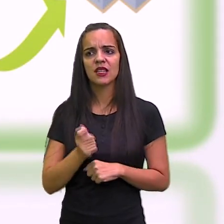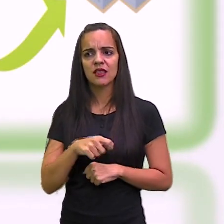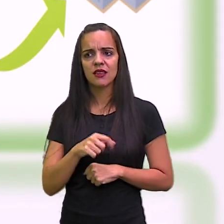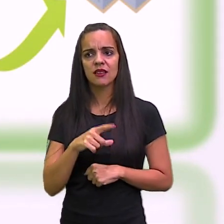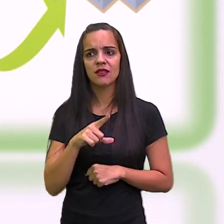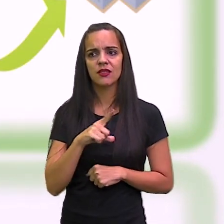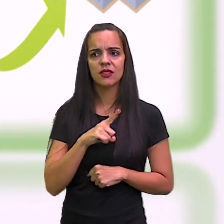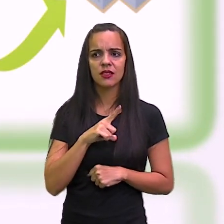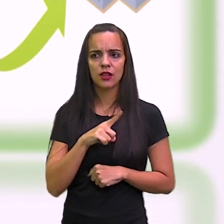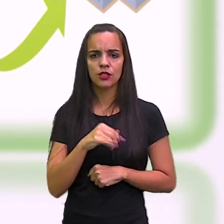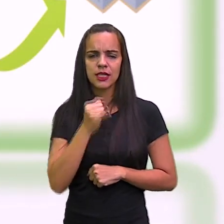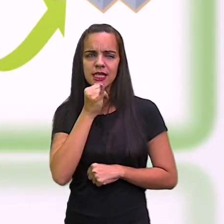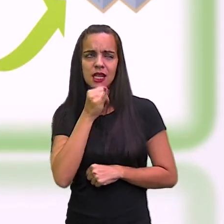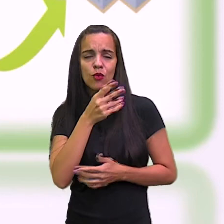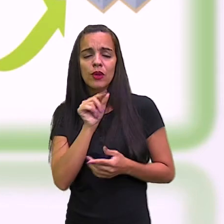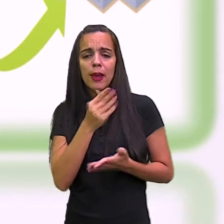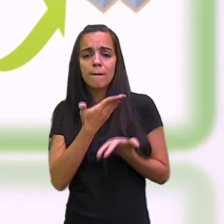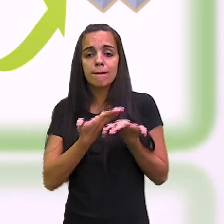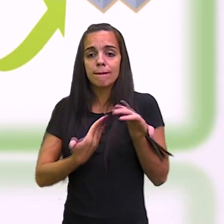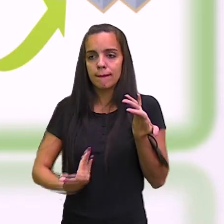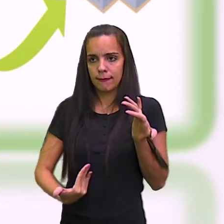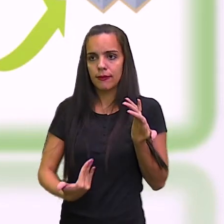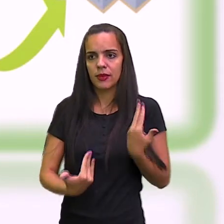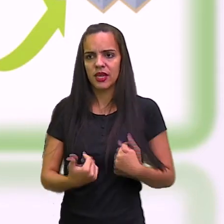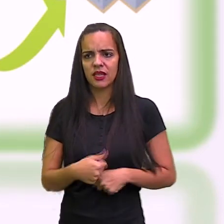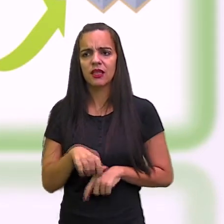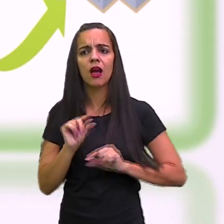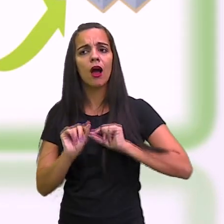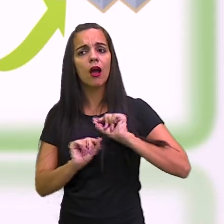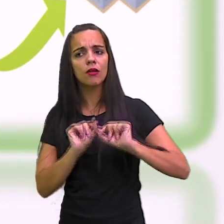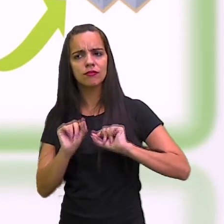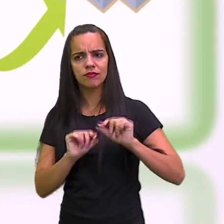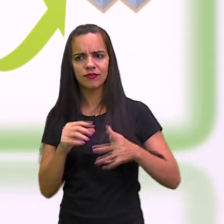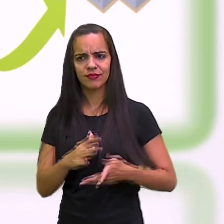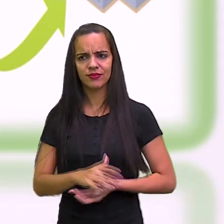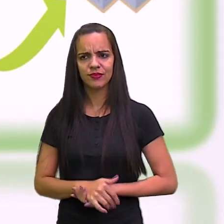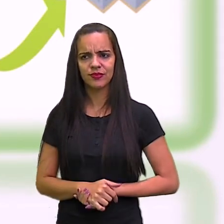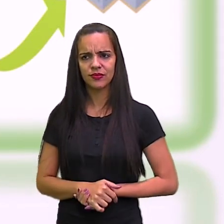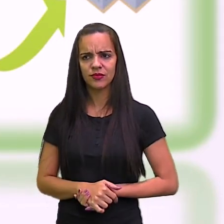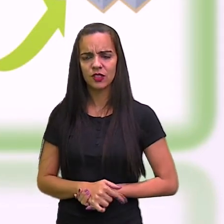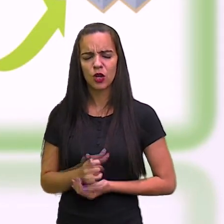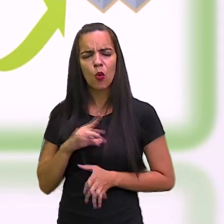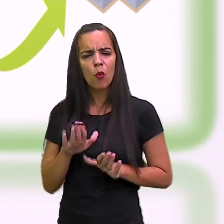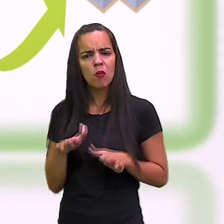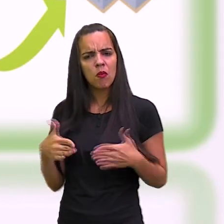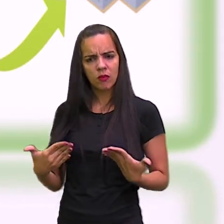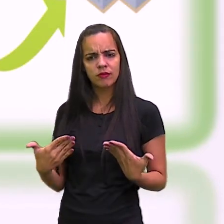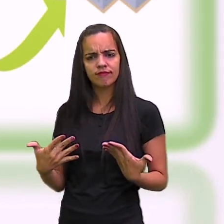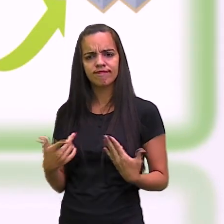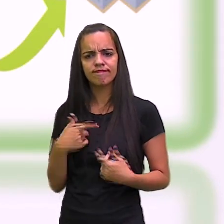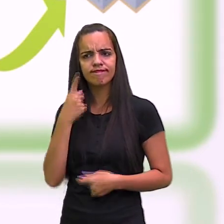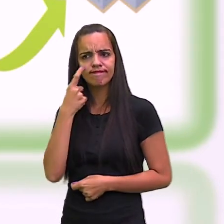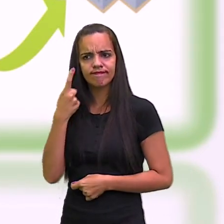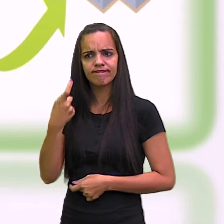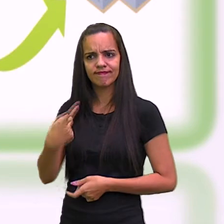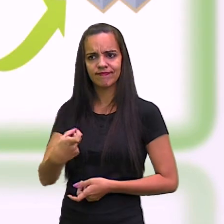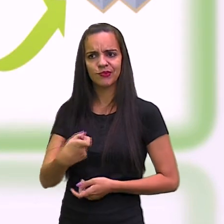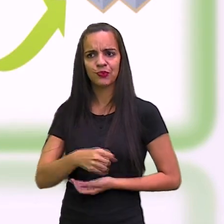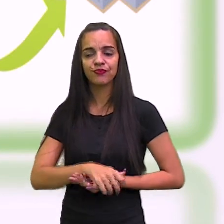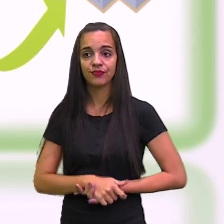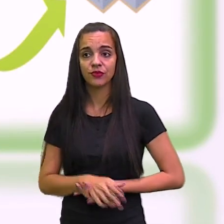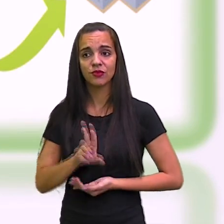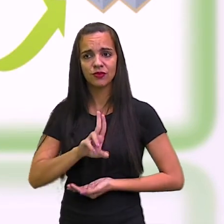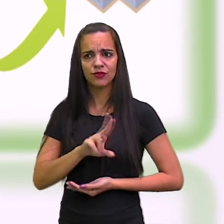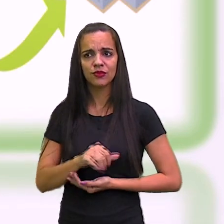outras desvantagens. E aí? Será qual é mais interessante das duas que nós estudamos